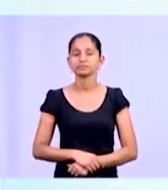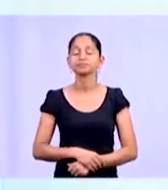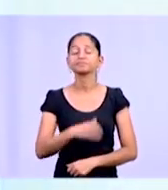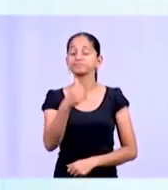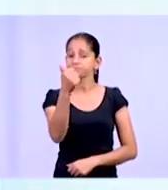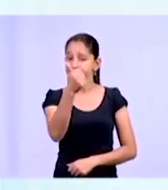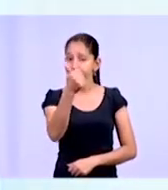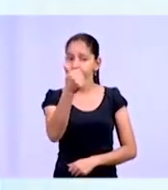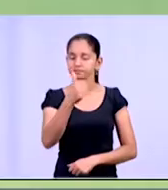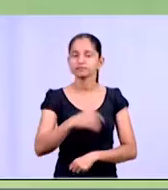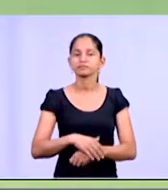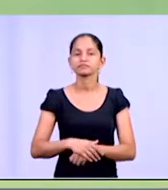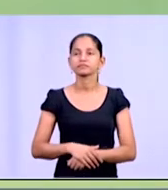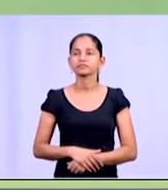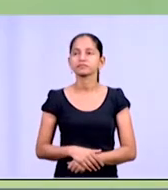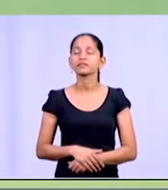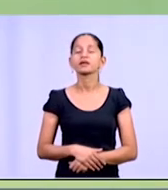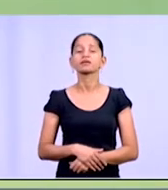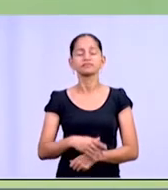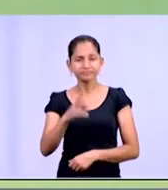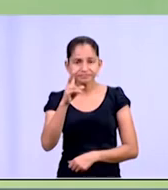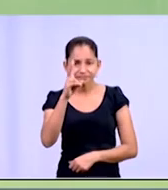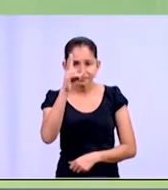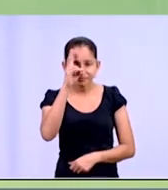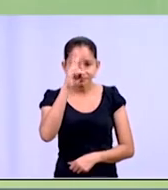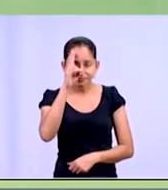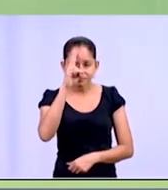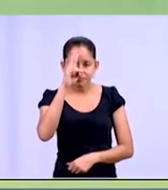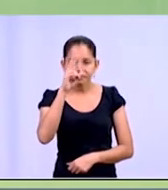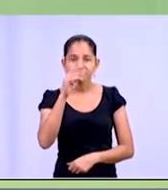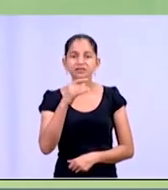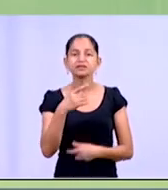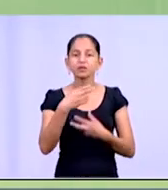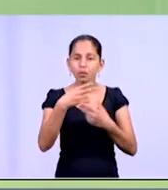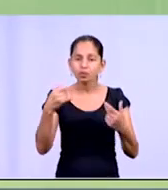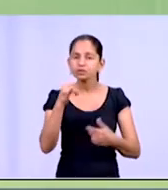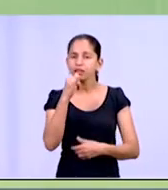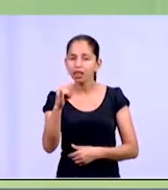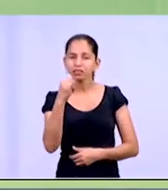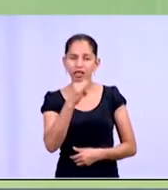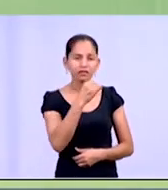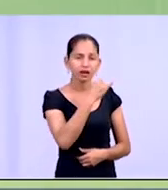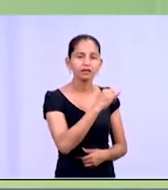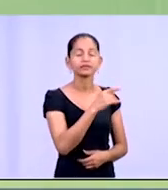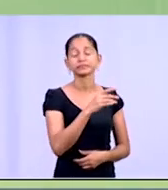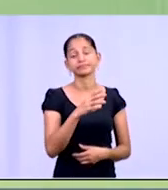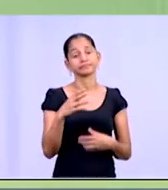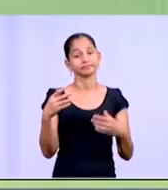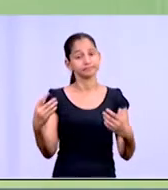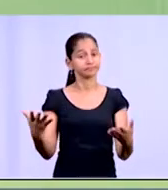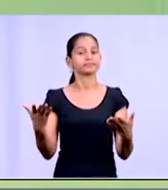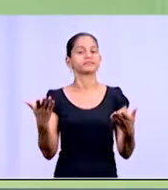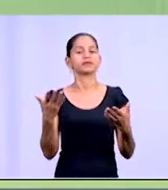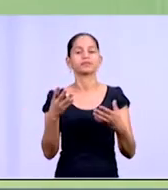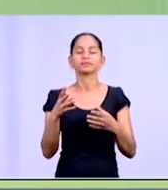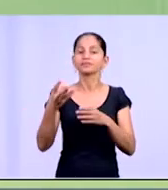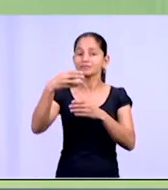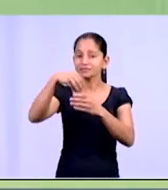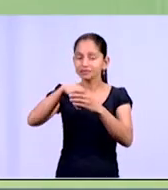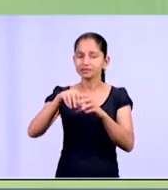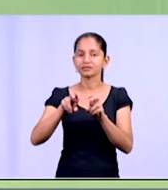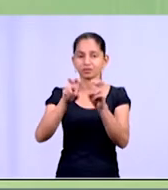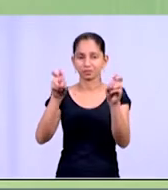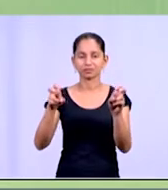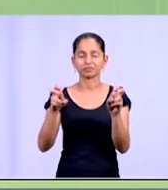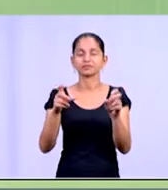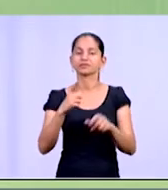Primeira coisa, os computadores, eu tinha falado para vocês, eles trabalham com impulsos elétricos. Os computadores, gente, são dispositivos